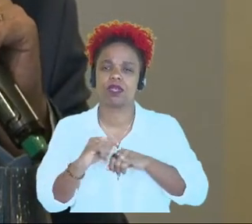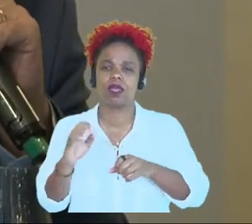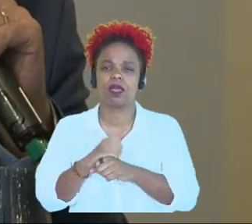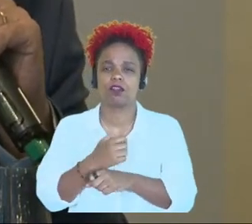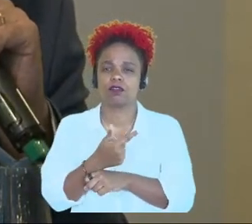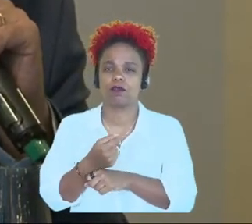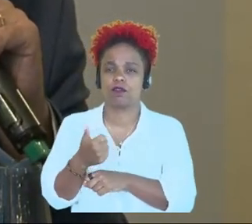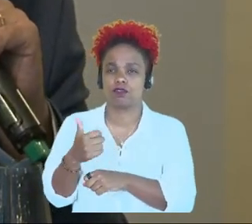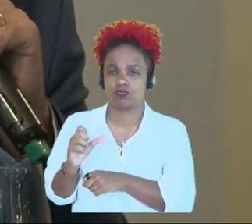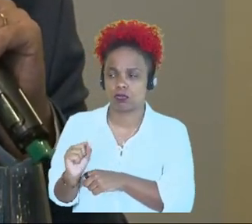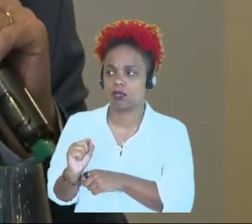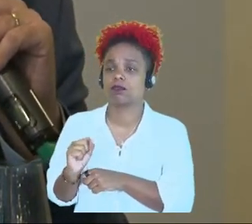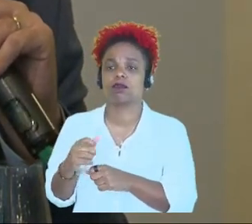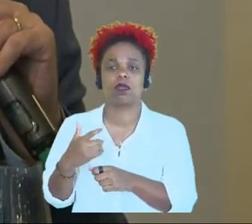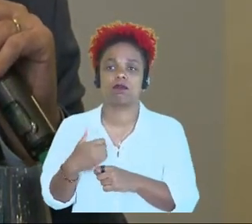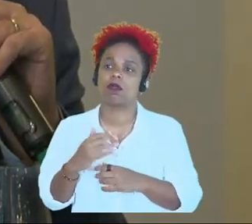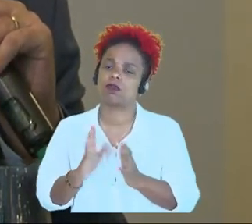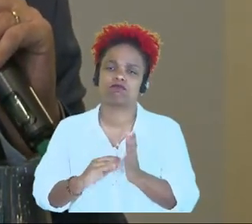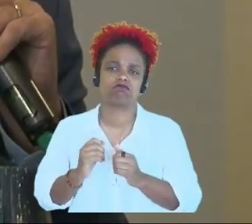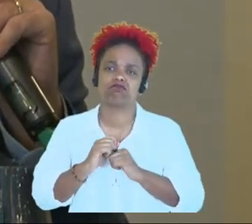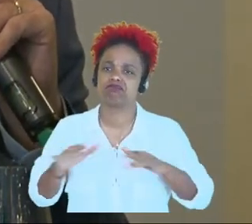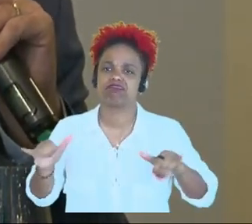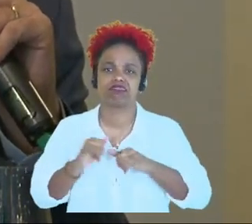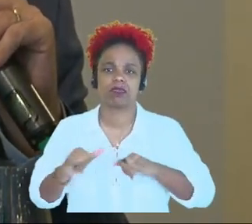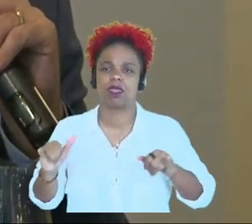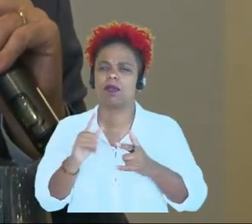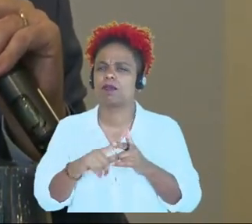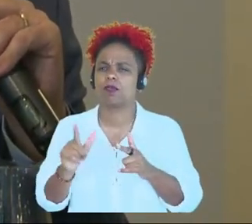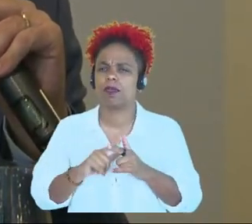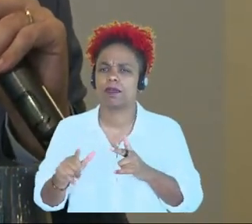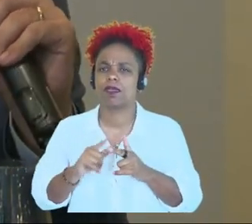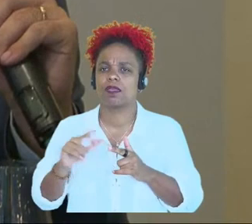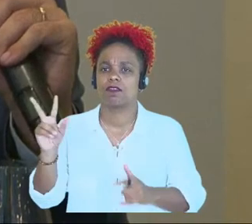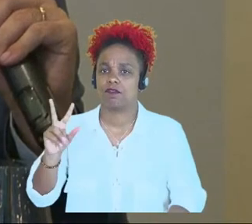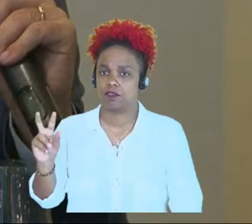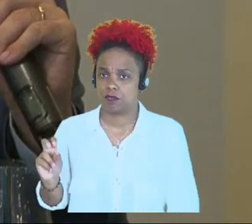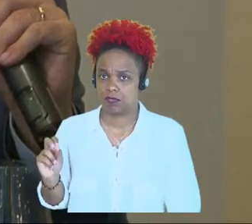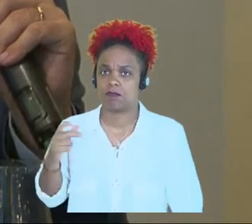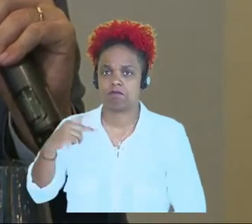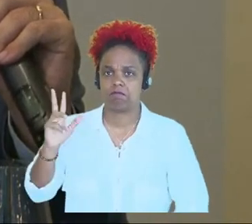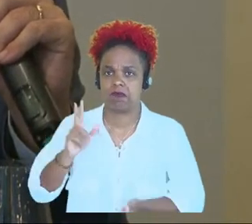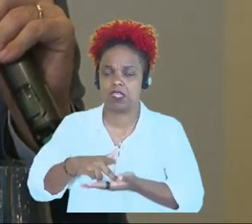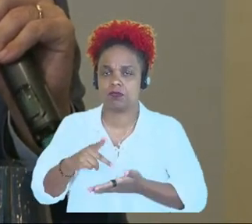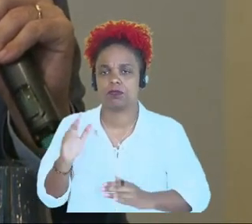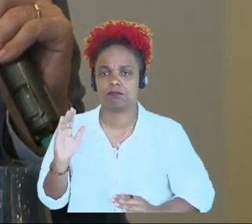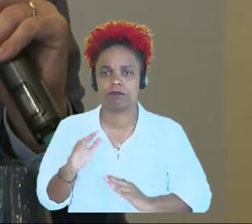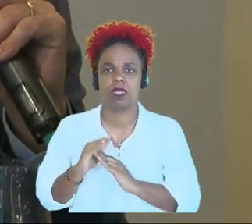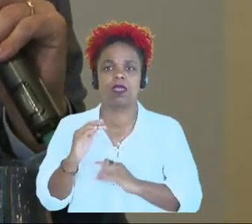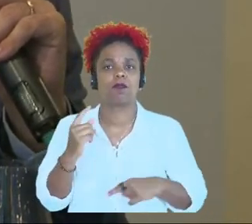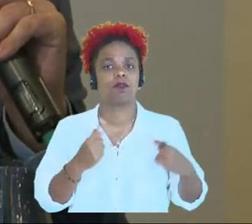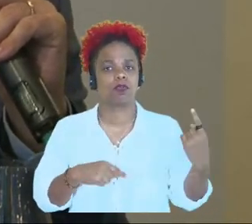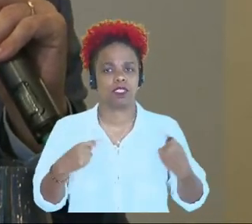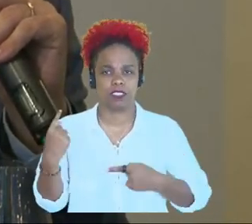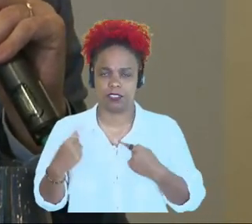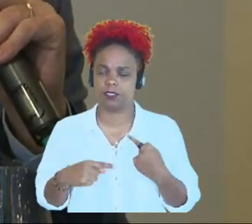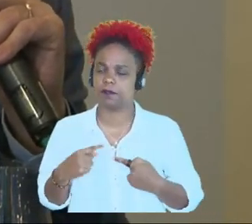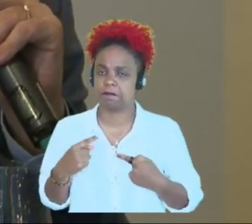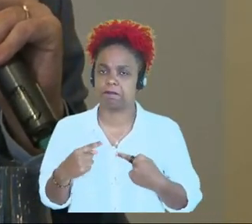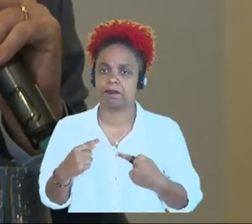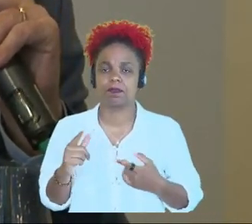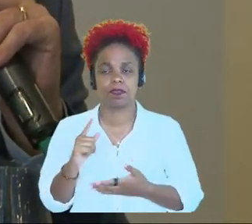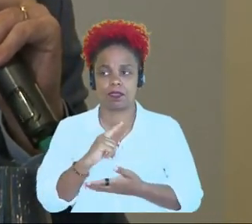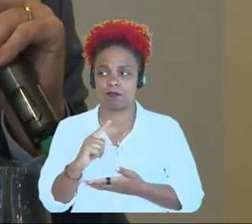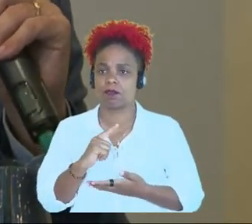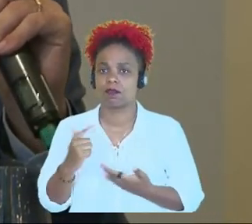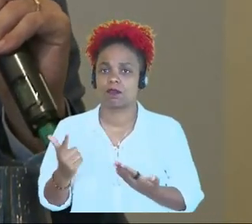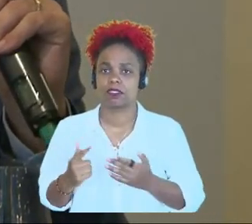foi usada ainda mais em 2022. Qual que é o problema? A Venezuela, de fato, representa uma barreira política até para a